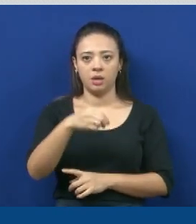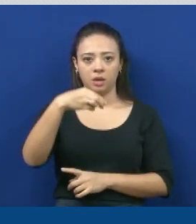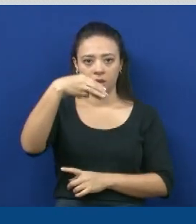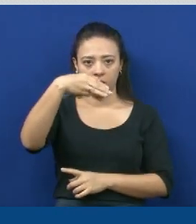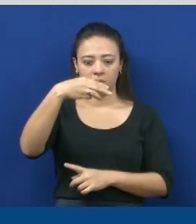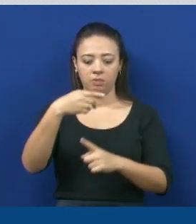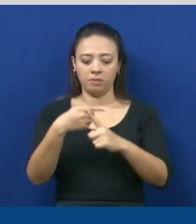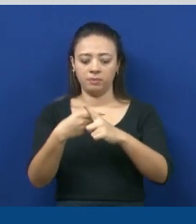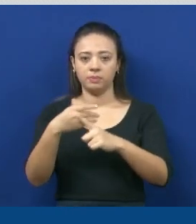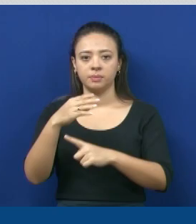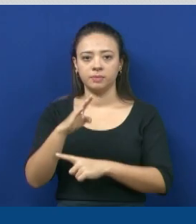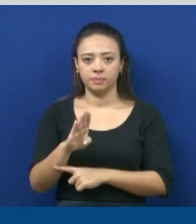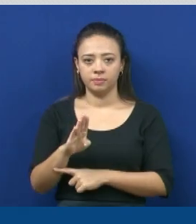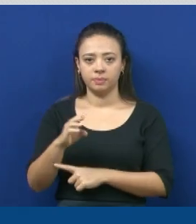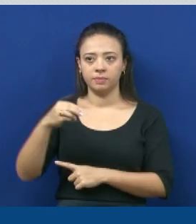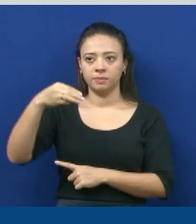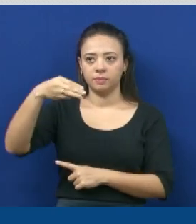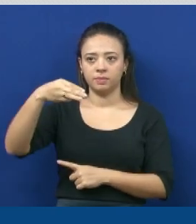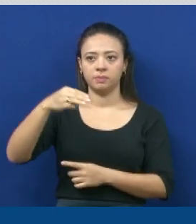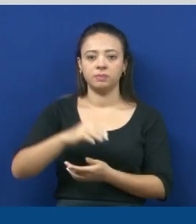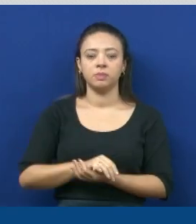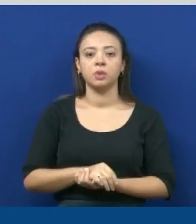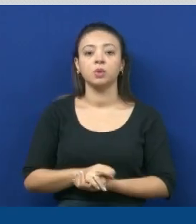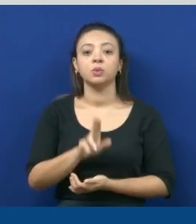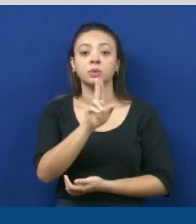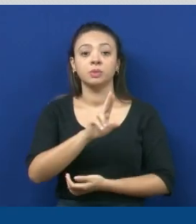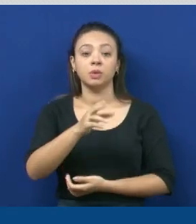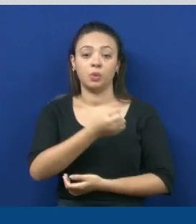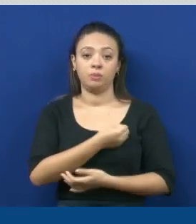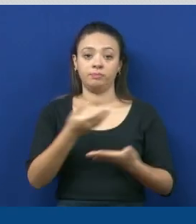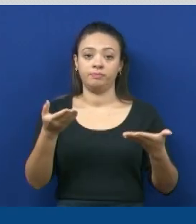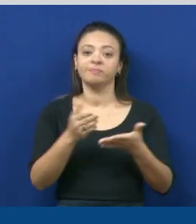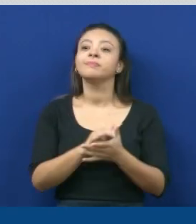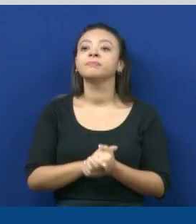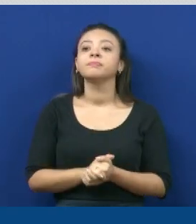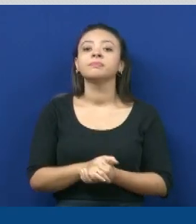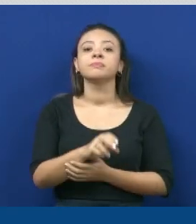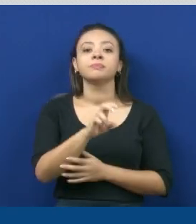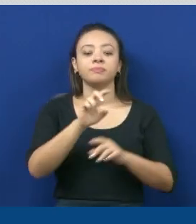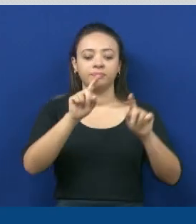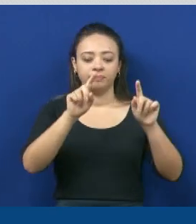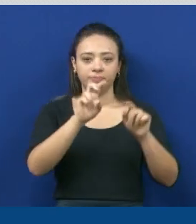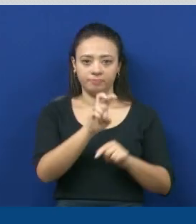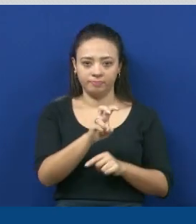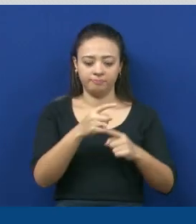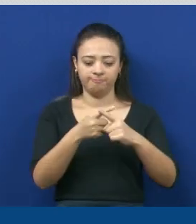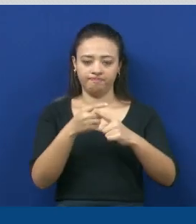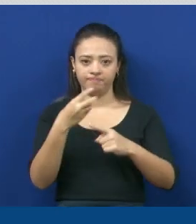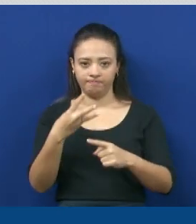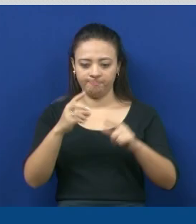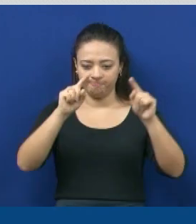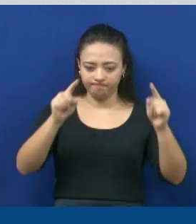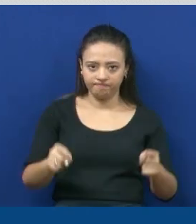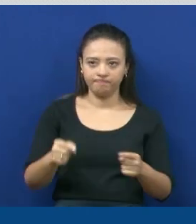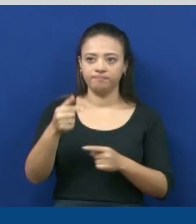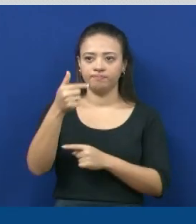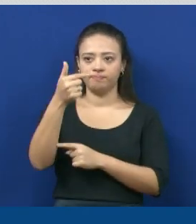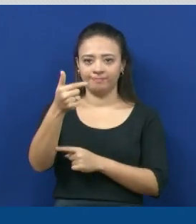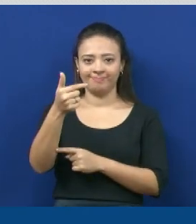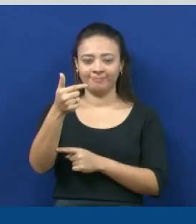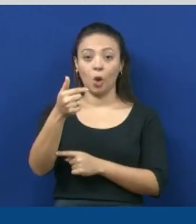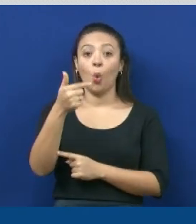vezes B elevado a M. Com números, nós teríamos assim, ó, 5 vezes 3, ao quadrado, eu posso